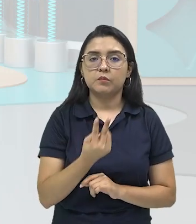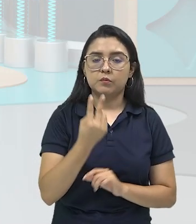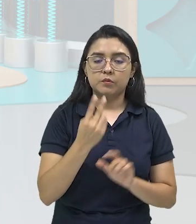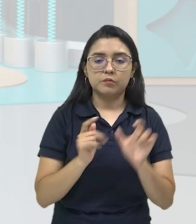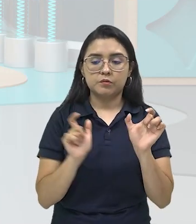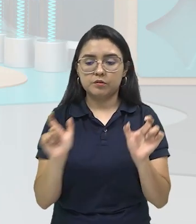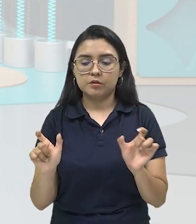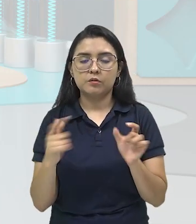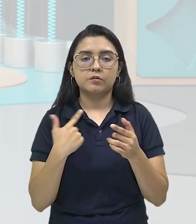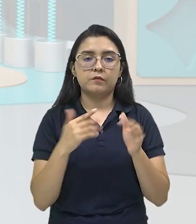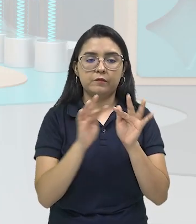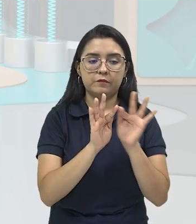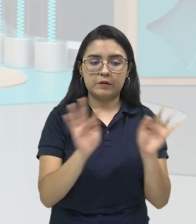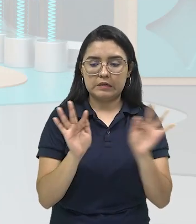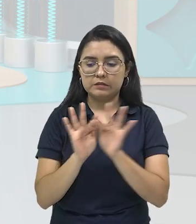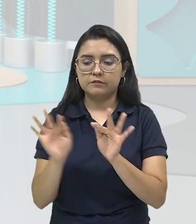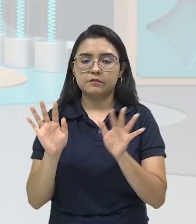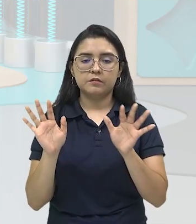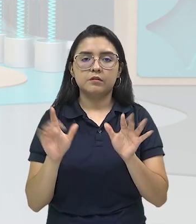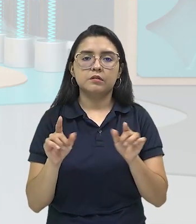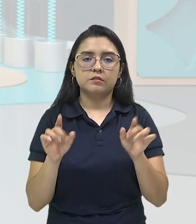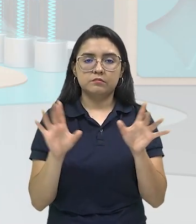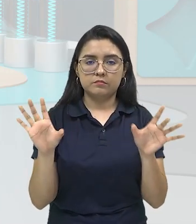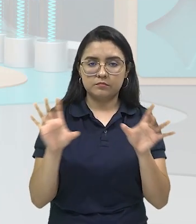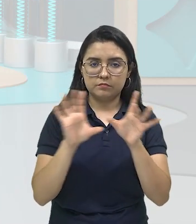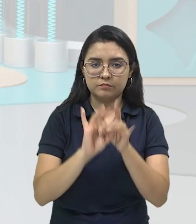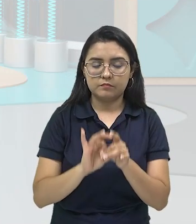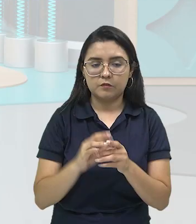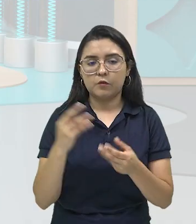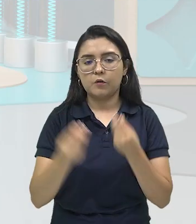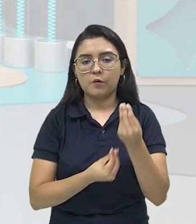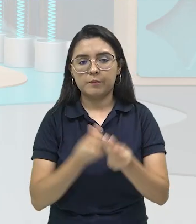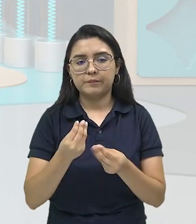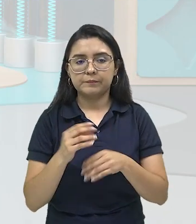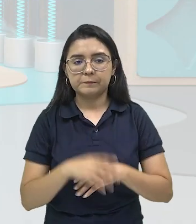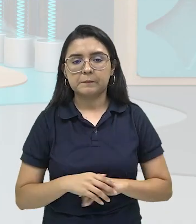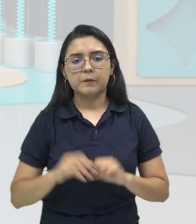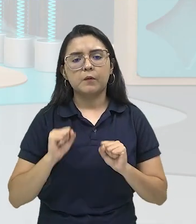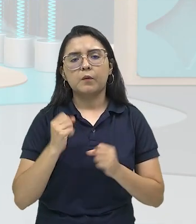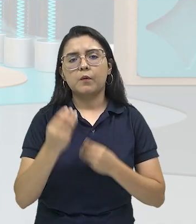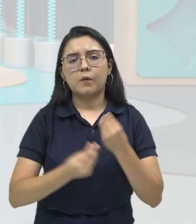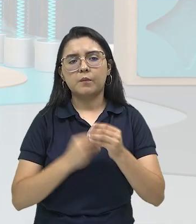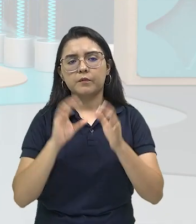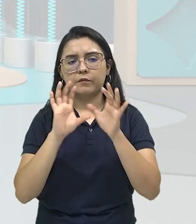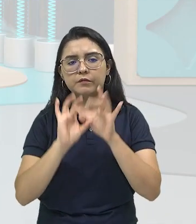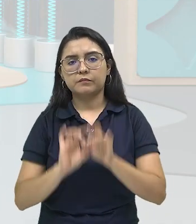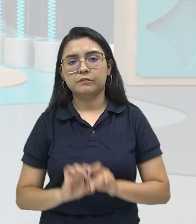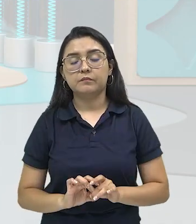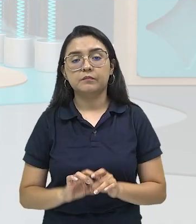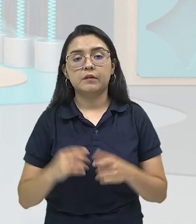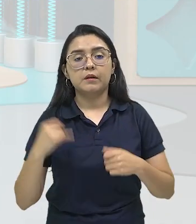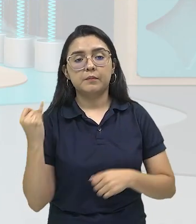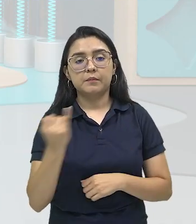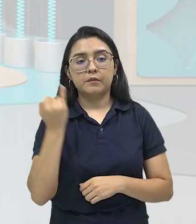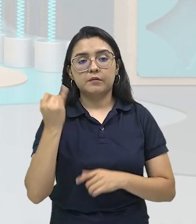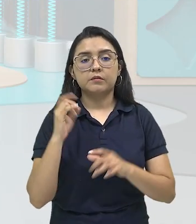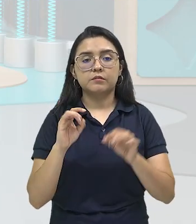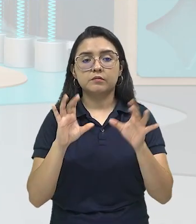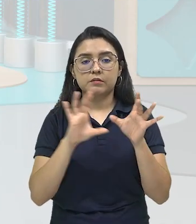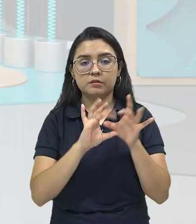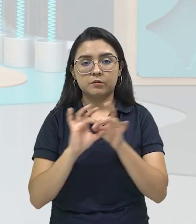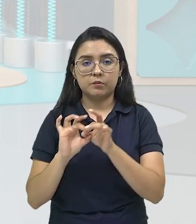termos, duas orações, dois períodos, né? E de que forma eu vou ligar isso? É importante a gente ligar de